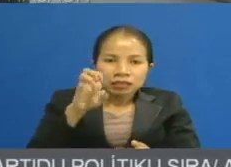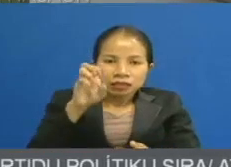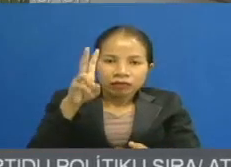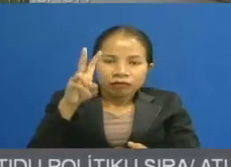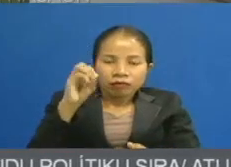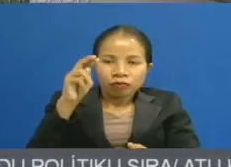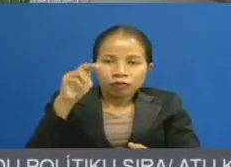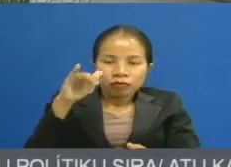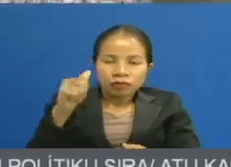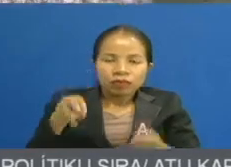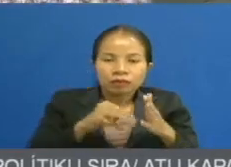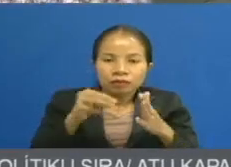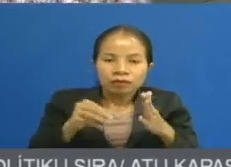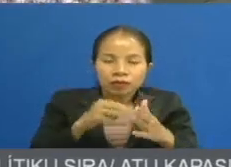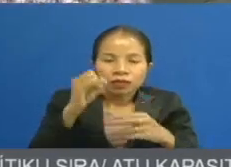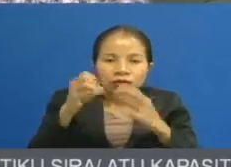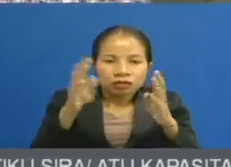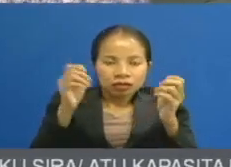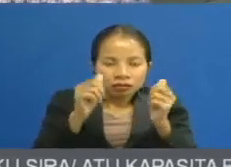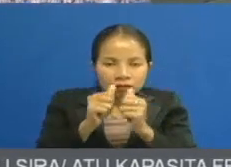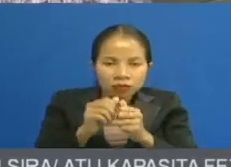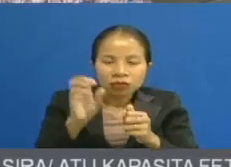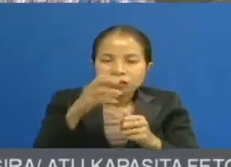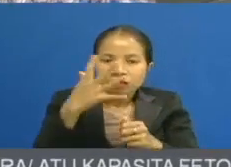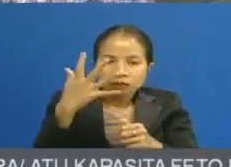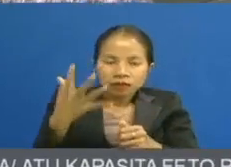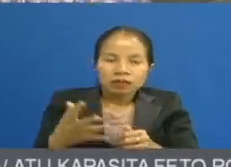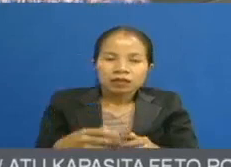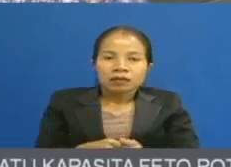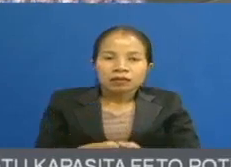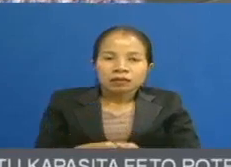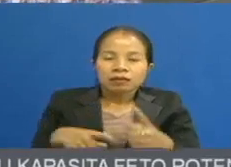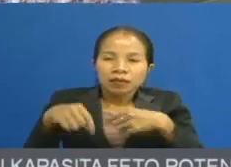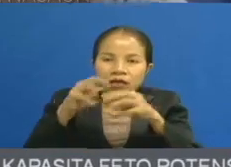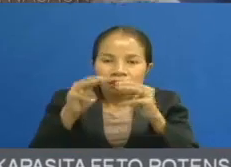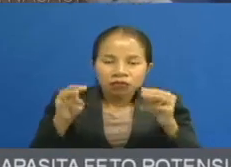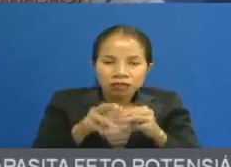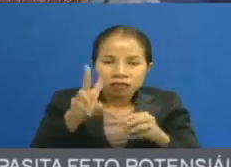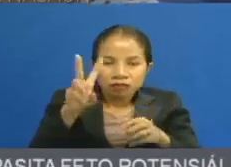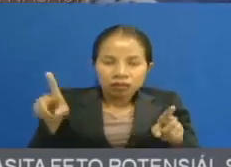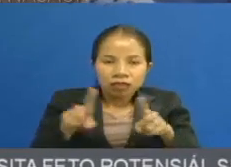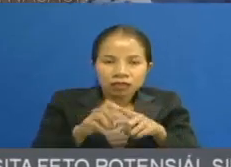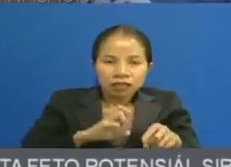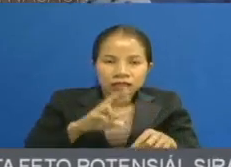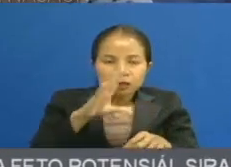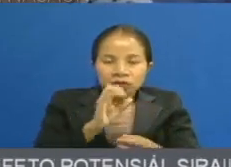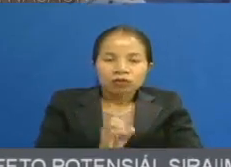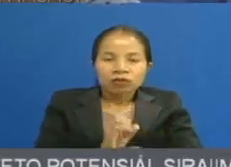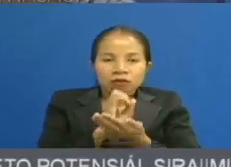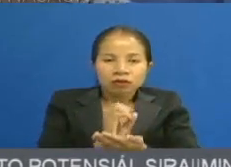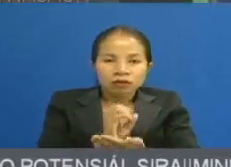confirma. Mediator ne jornalista na Insanul Resen Lima, marca destaca para o município Rua Hanesan Hermeira, no